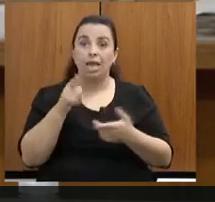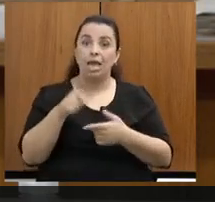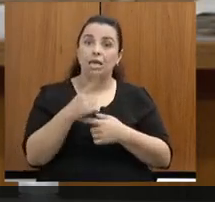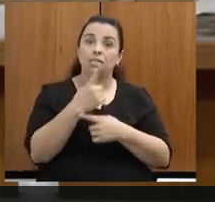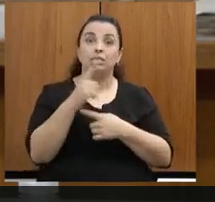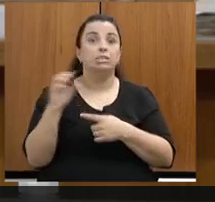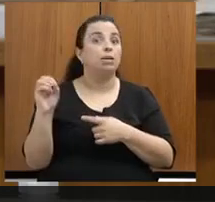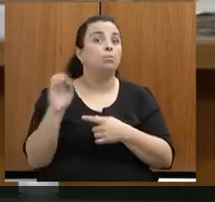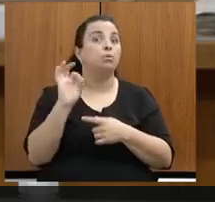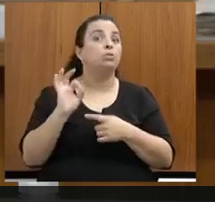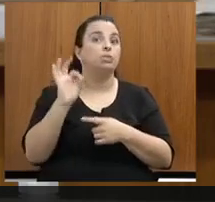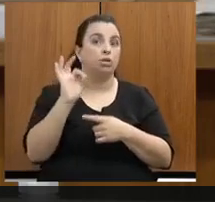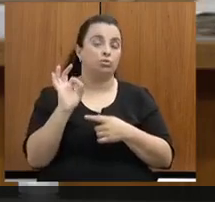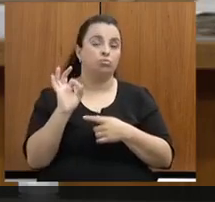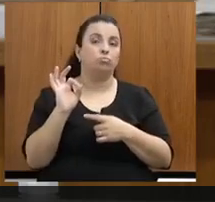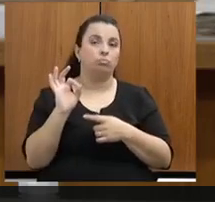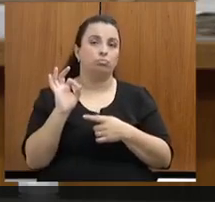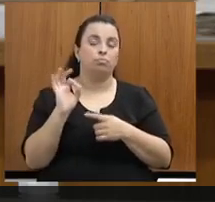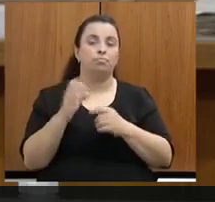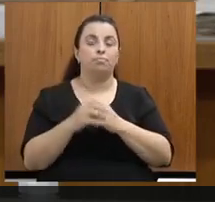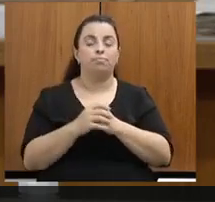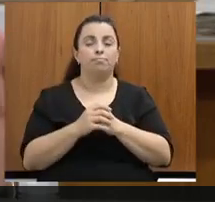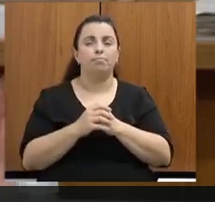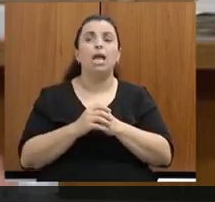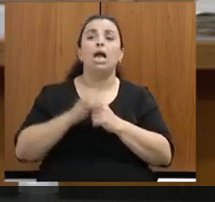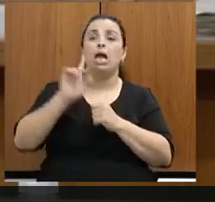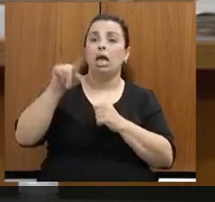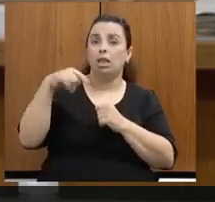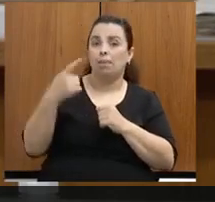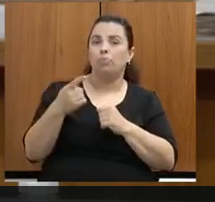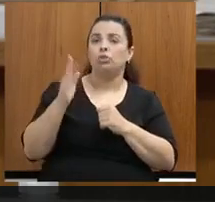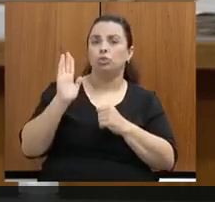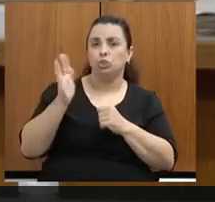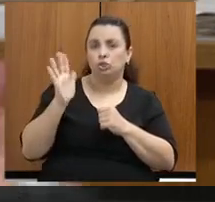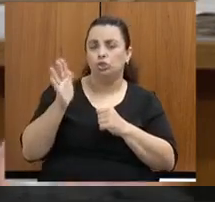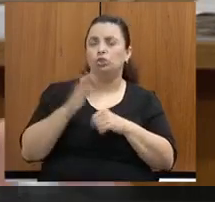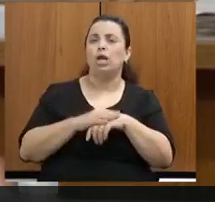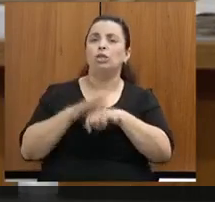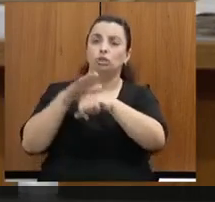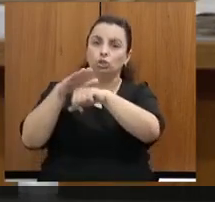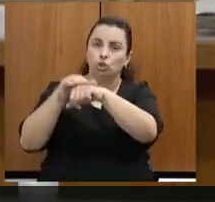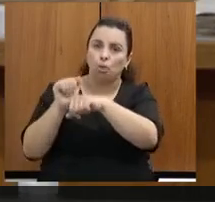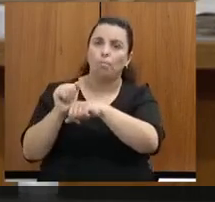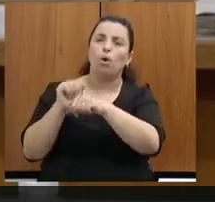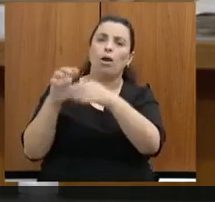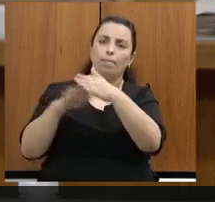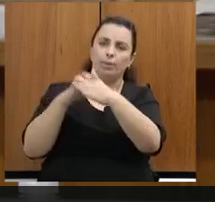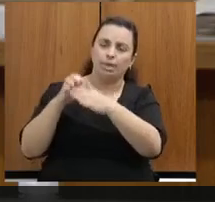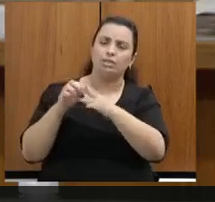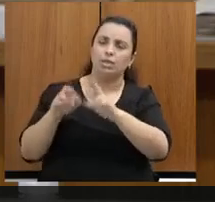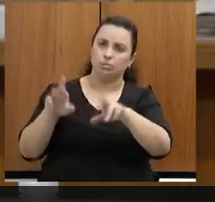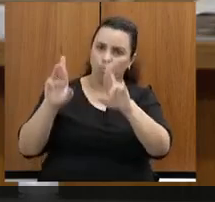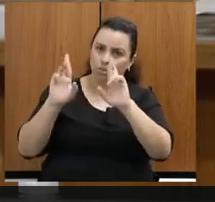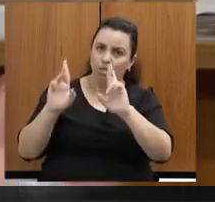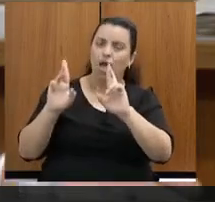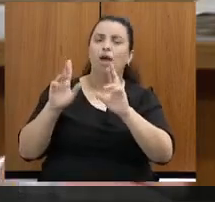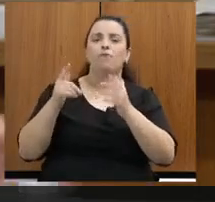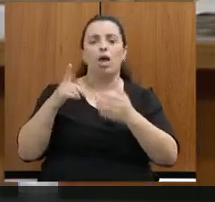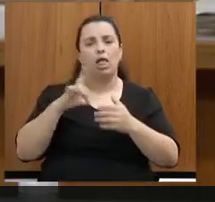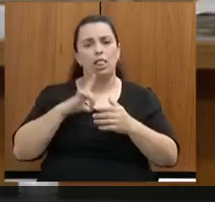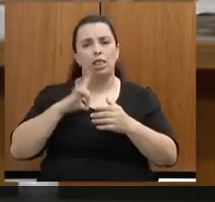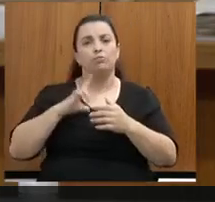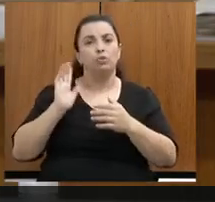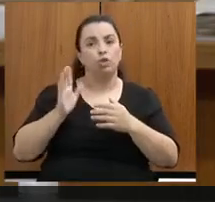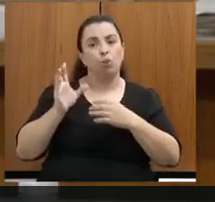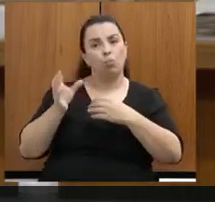E logo depois nós fizemos a contratação da empresa e o concurso a prova dessa